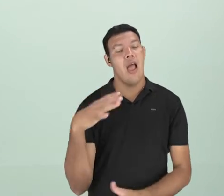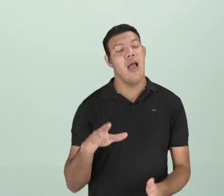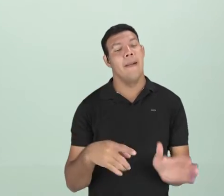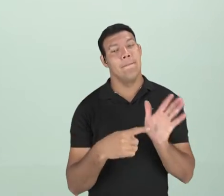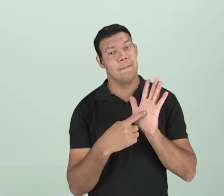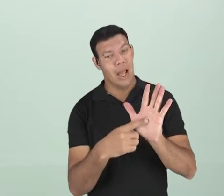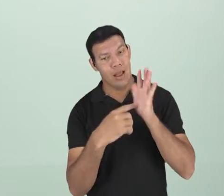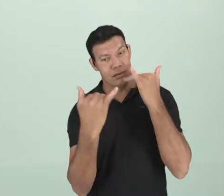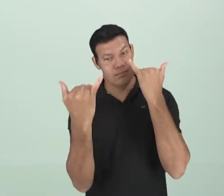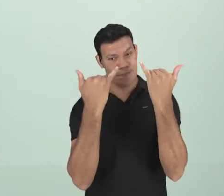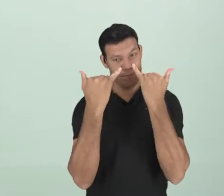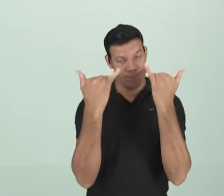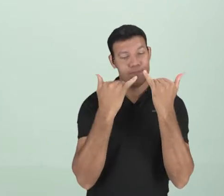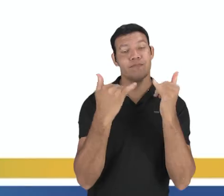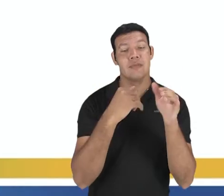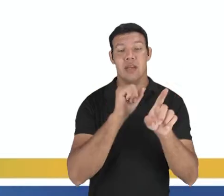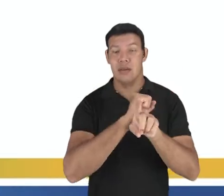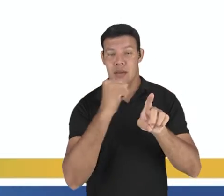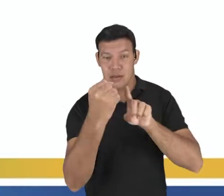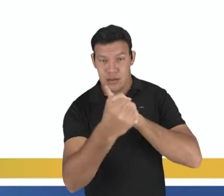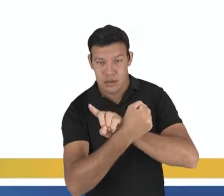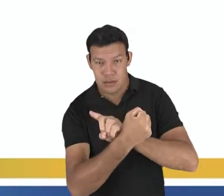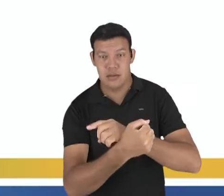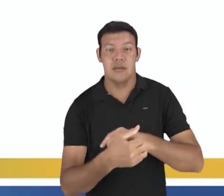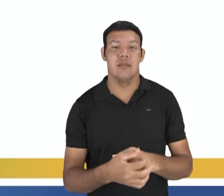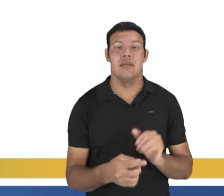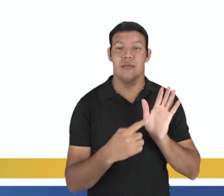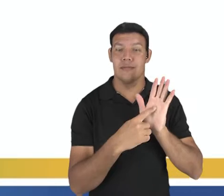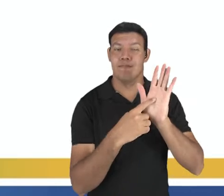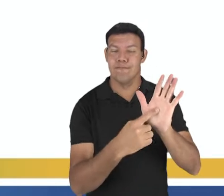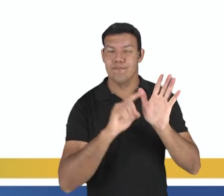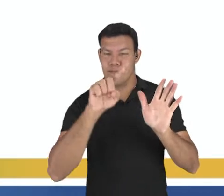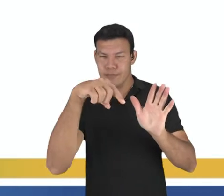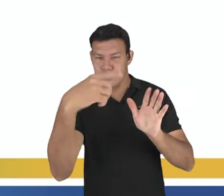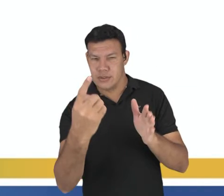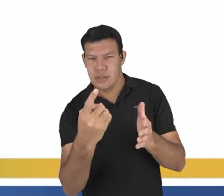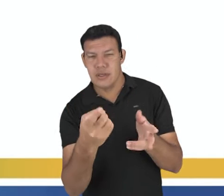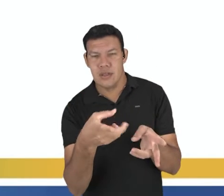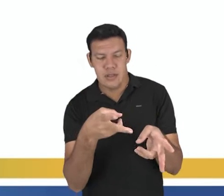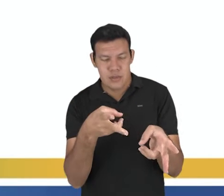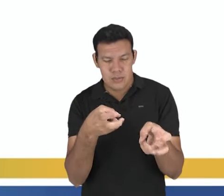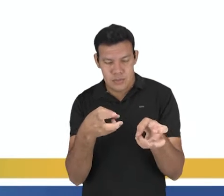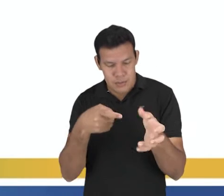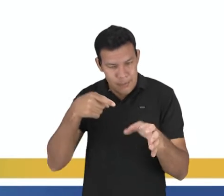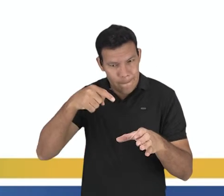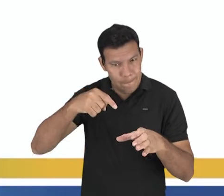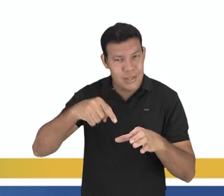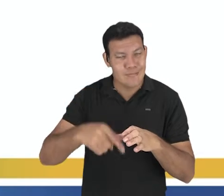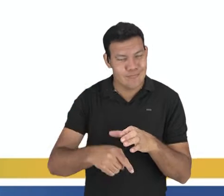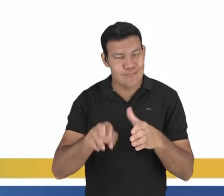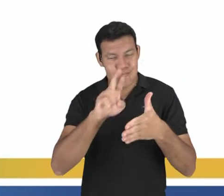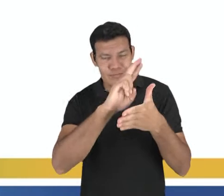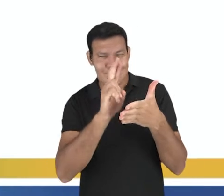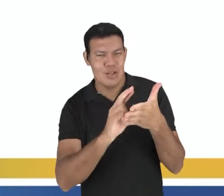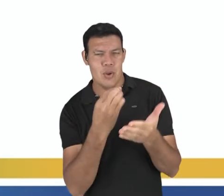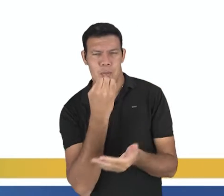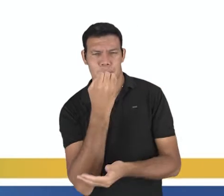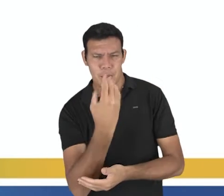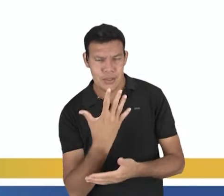para a sociedade. Então eu trago aí para vocês, e se vocês depois quiserem dar uma olhada nesse relatório, ele é bem dinâmico.